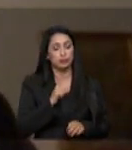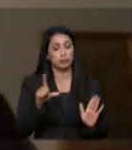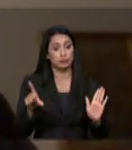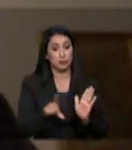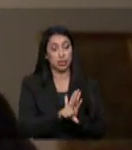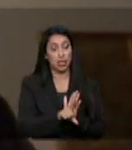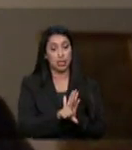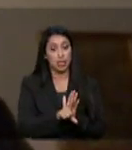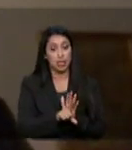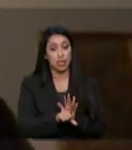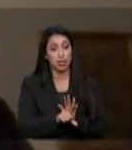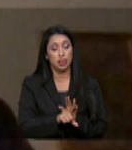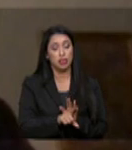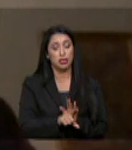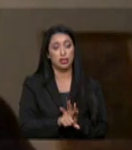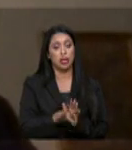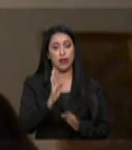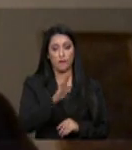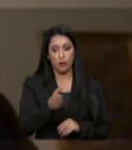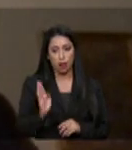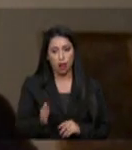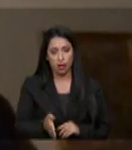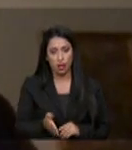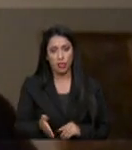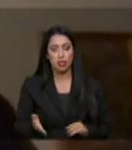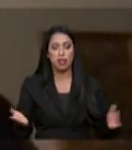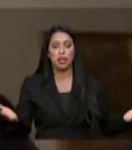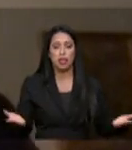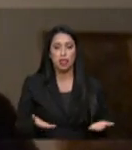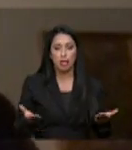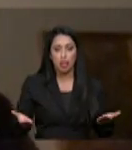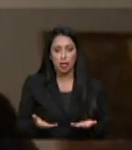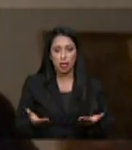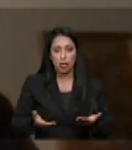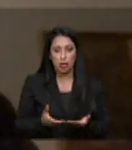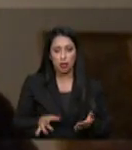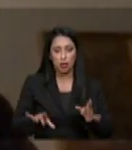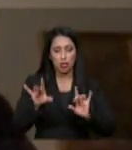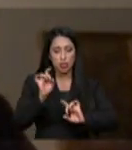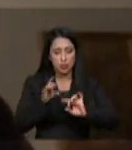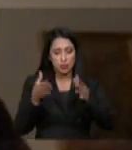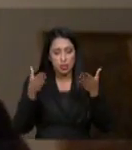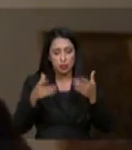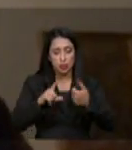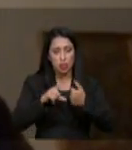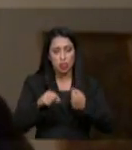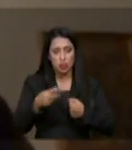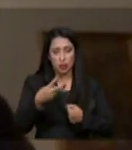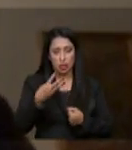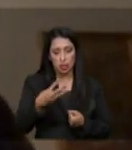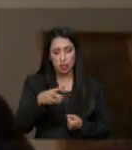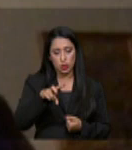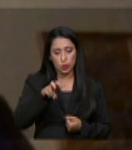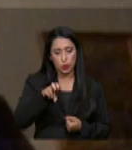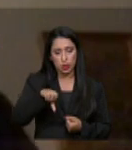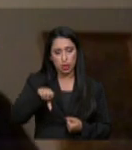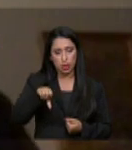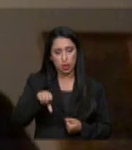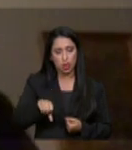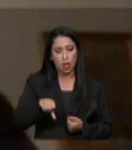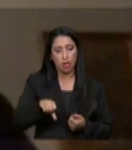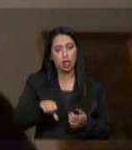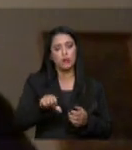legislação revogada como na atual de modo bem específico no artigo 359